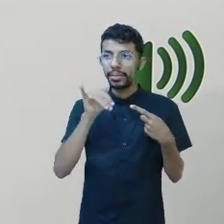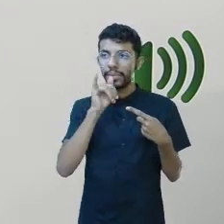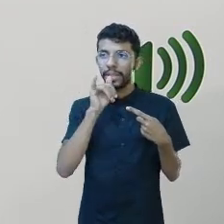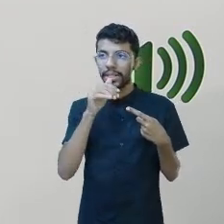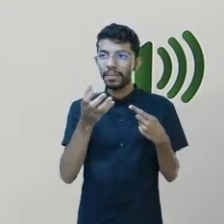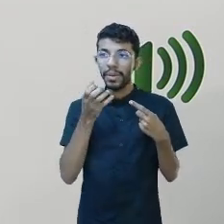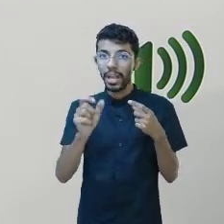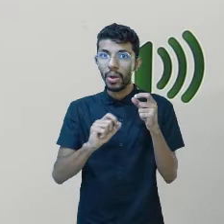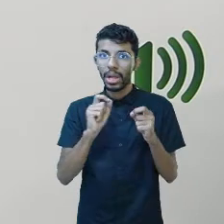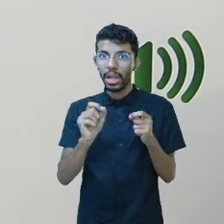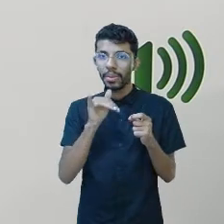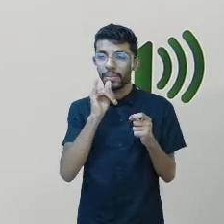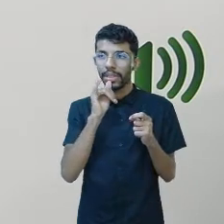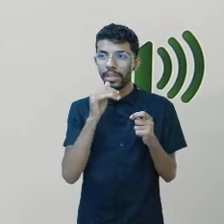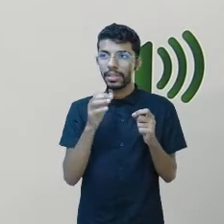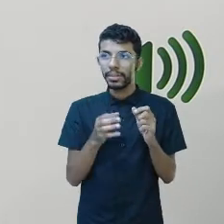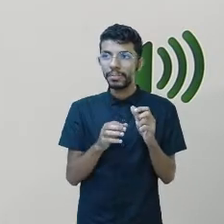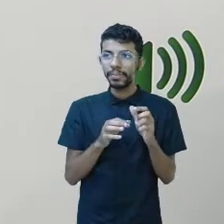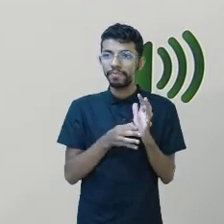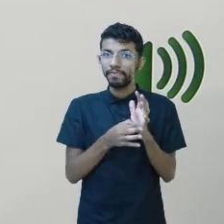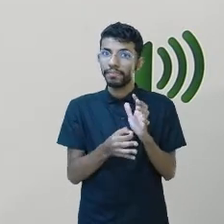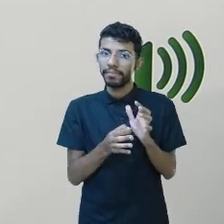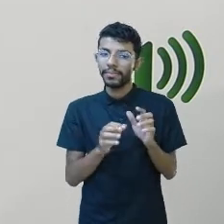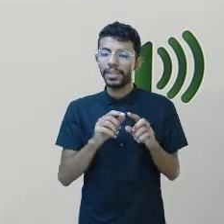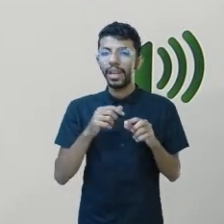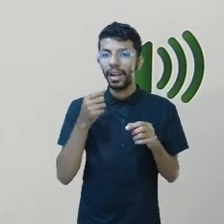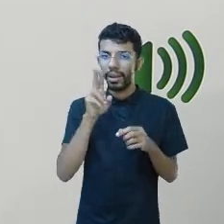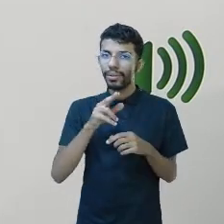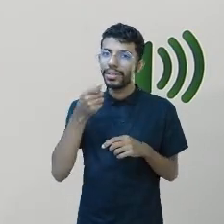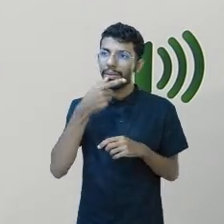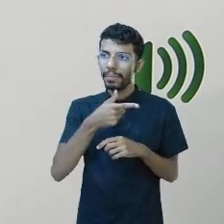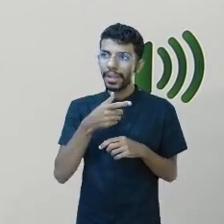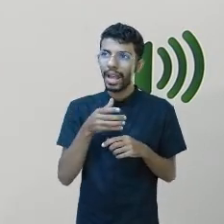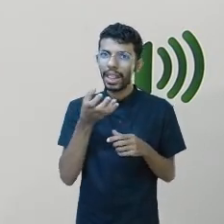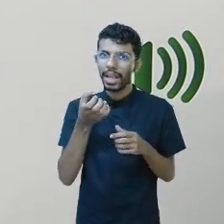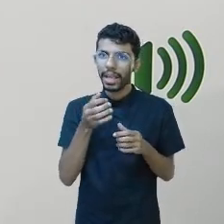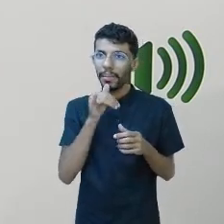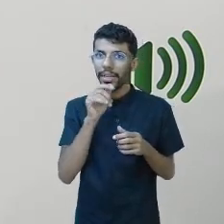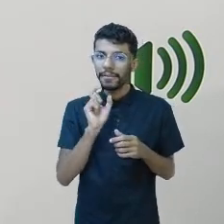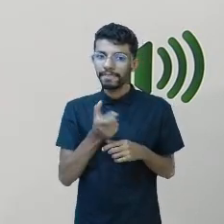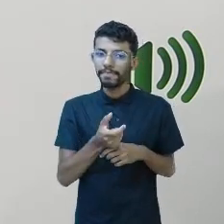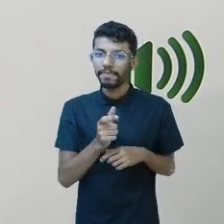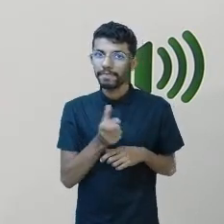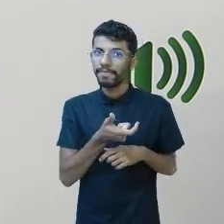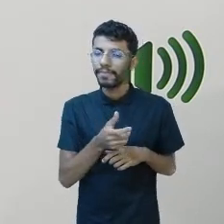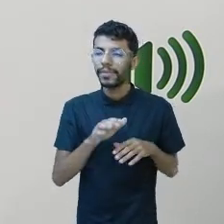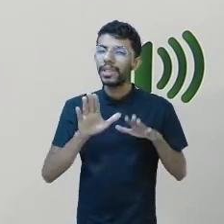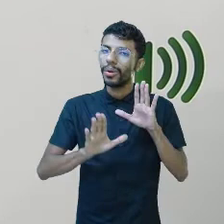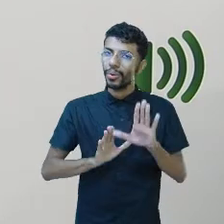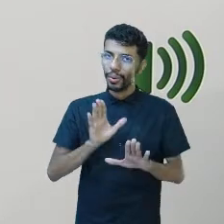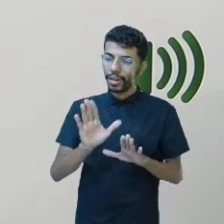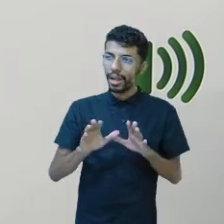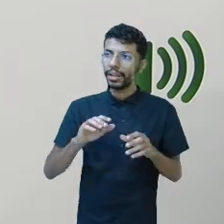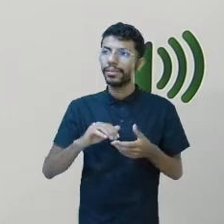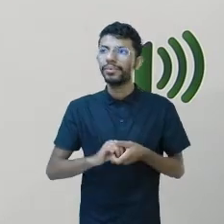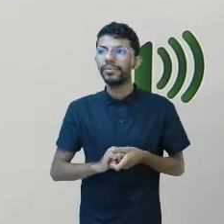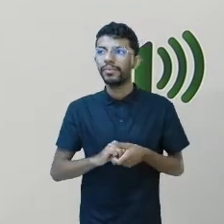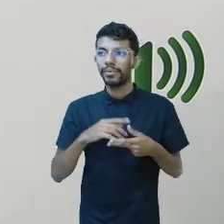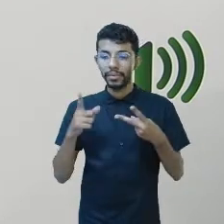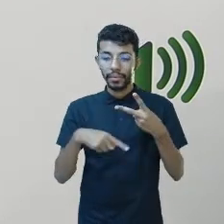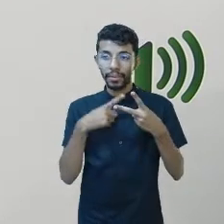alfinetada, aí às vezes usa a piada. Todo cuidado com isso, tá certo? Temos também a presença de